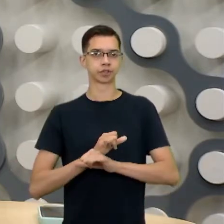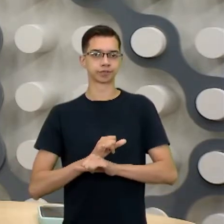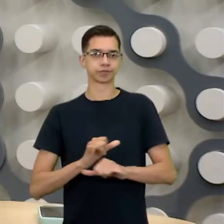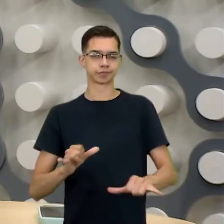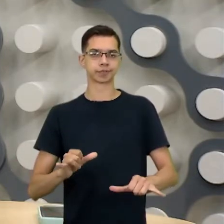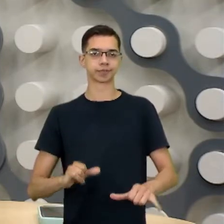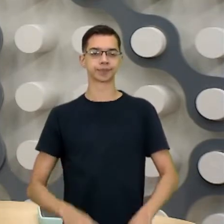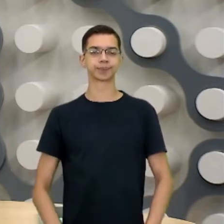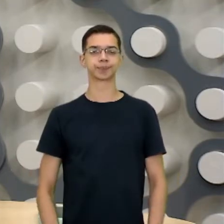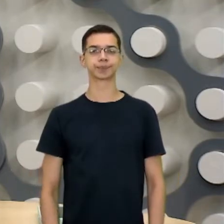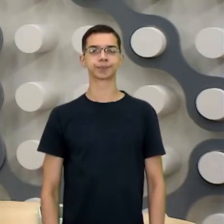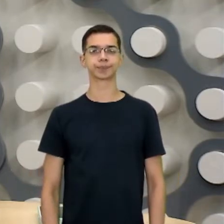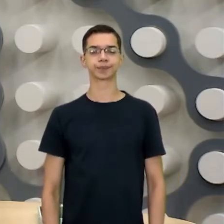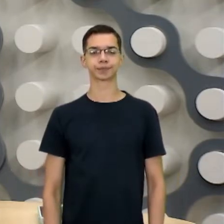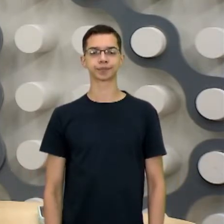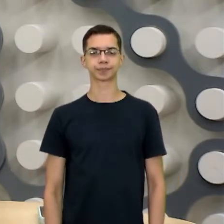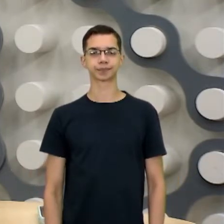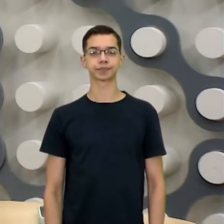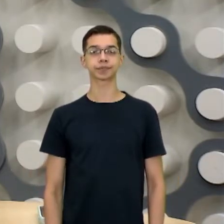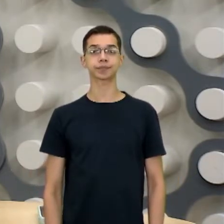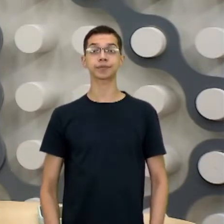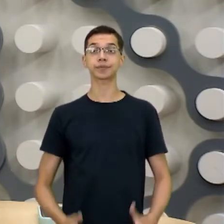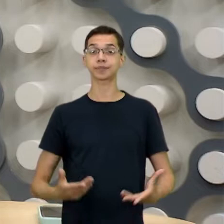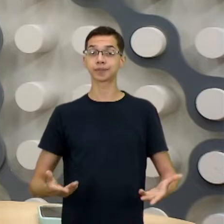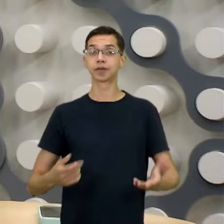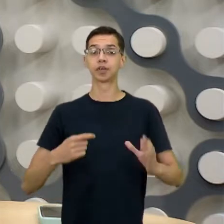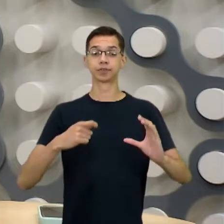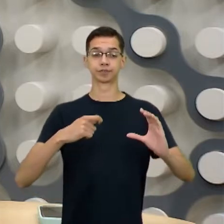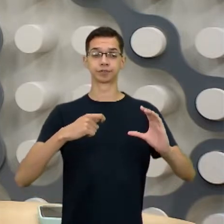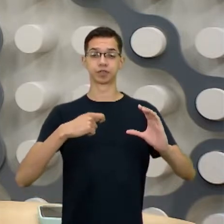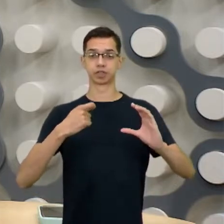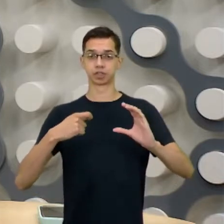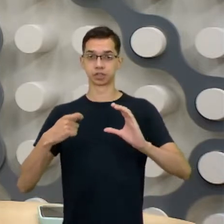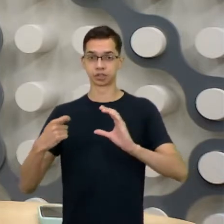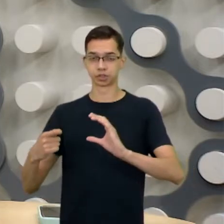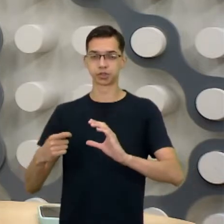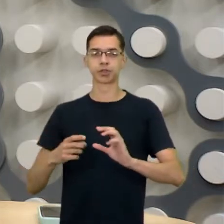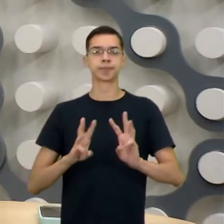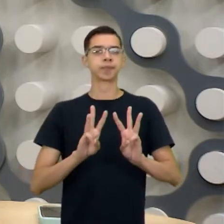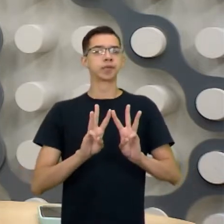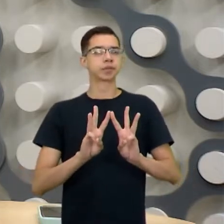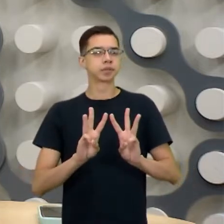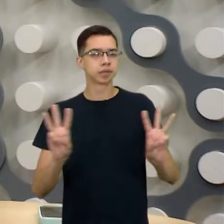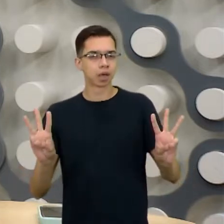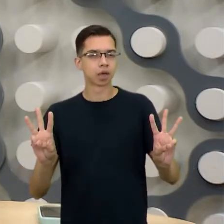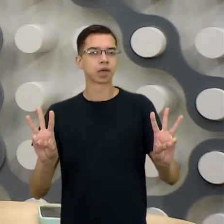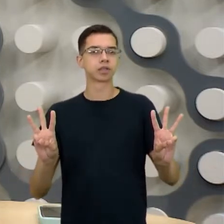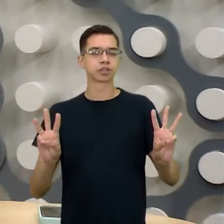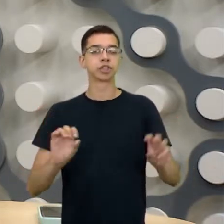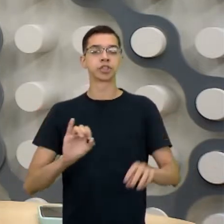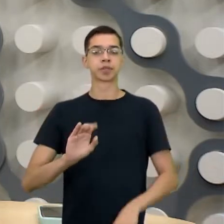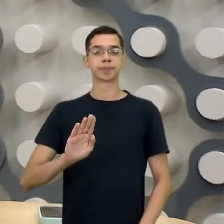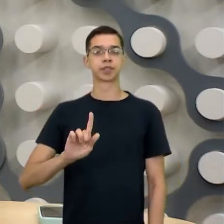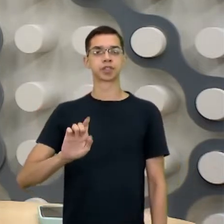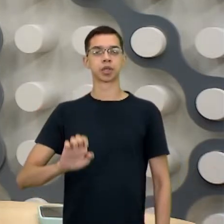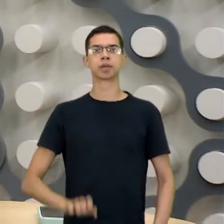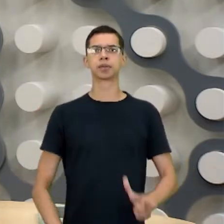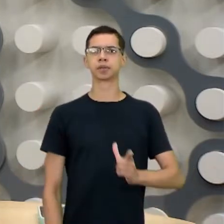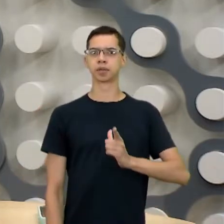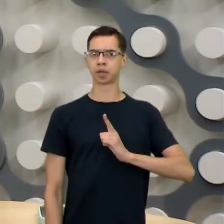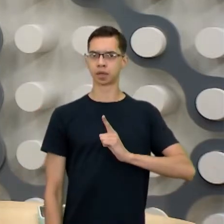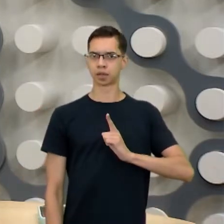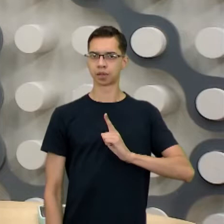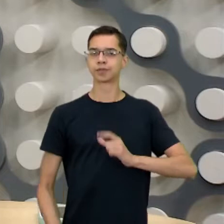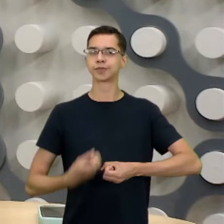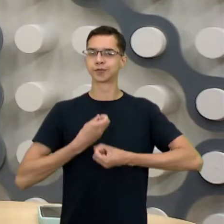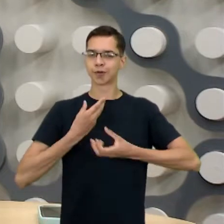logicamente, além, né, da gente ver esses vídeos, a gente tem vários, né, sites aí do IBGE colocando, né, esses dados. Eu